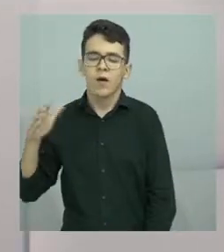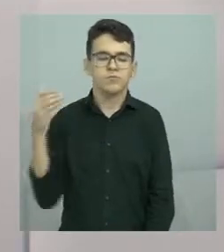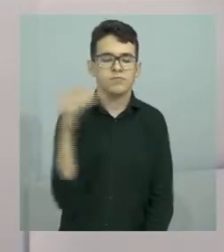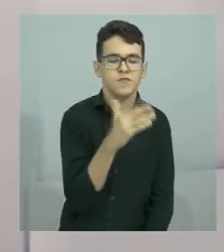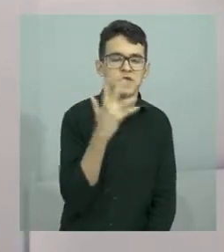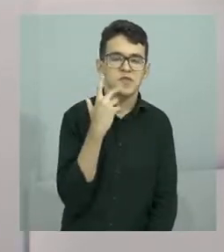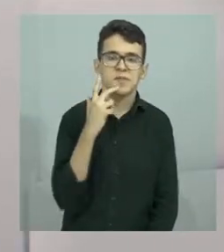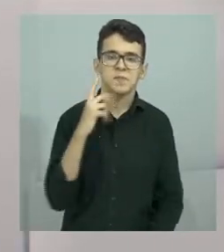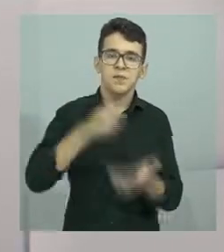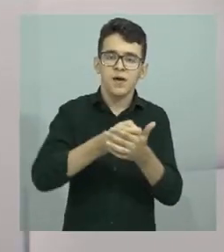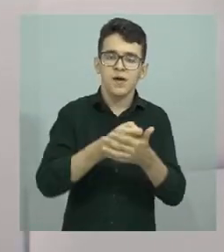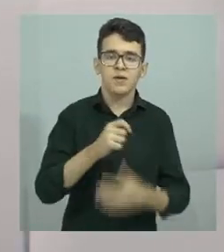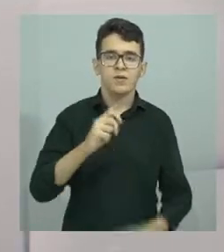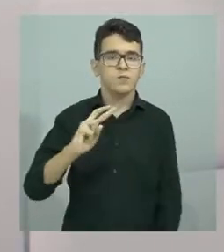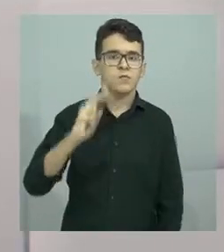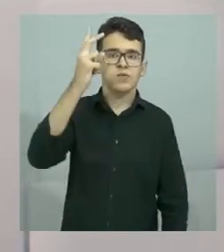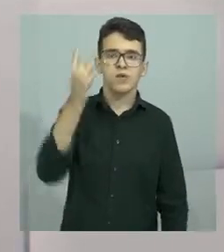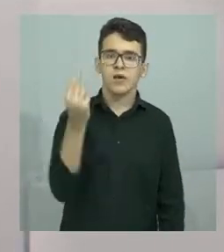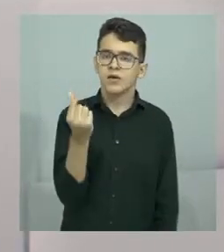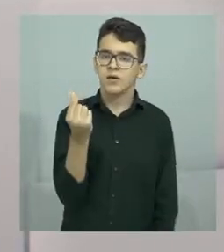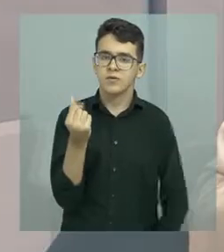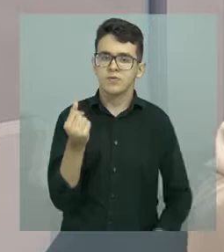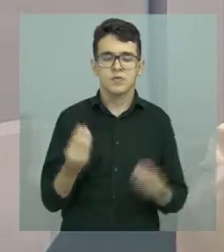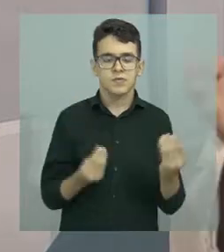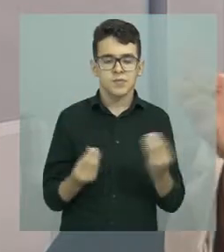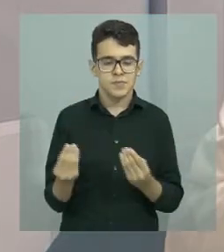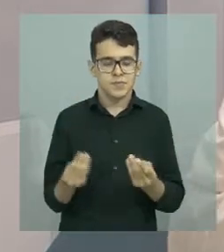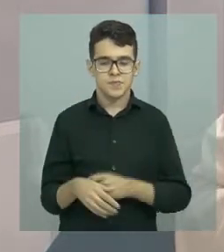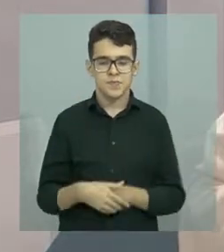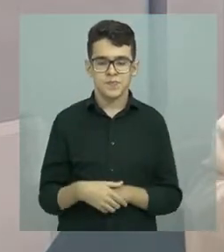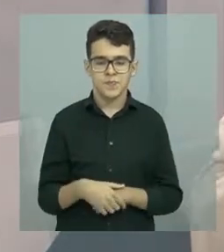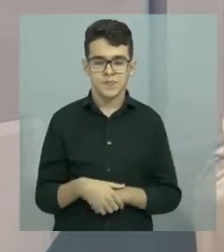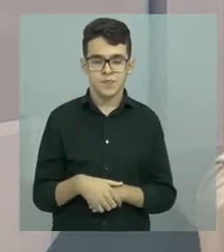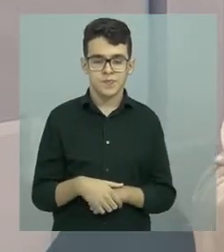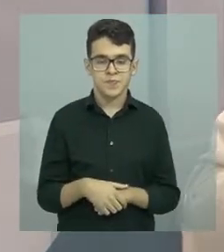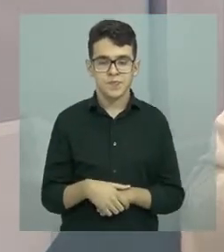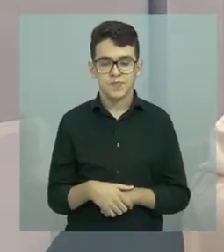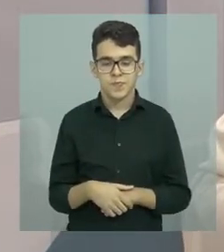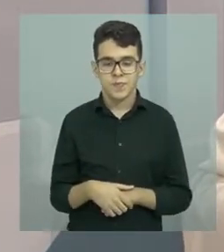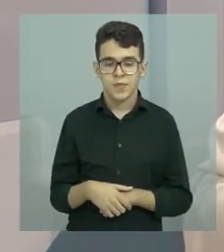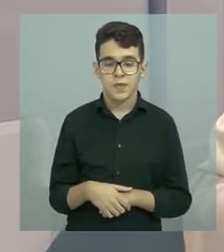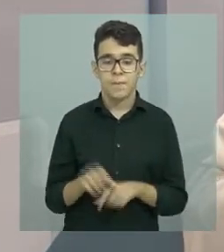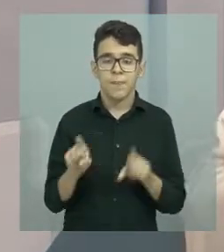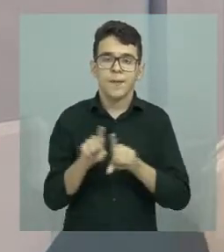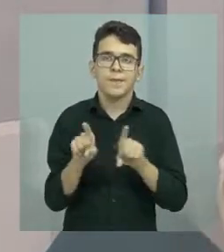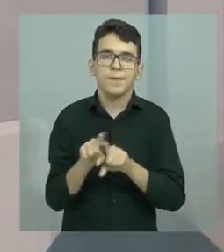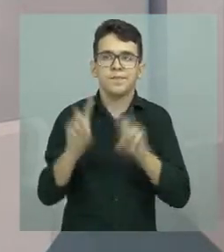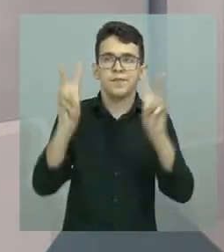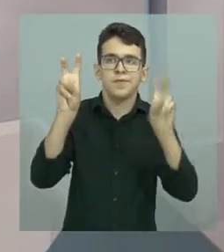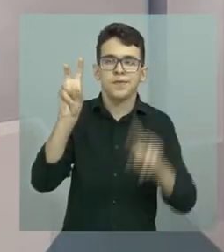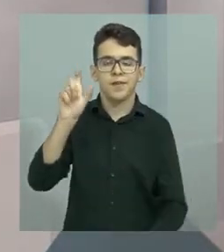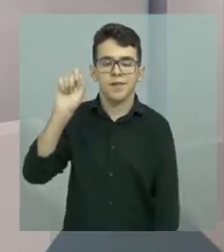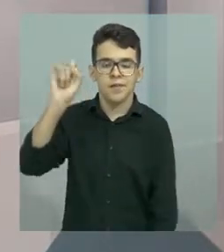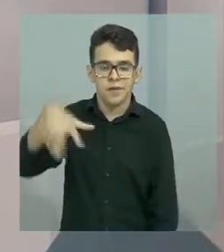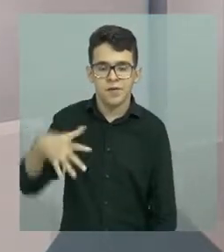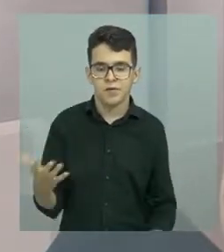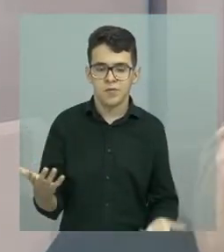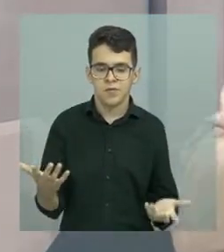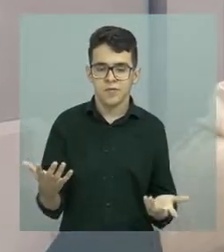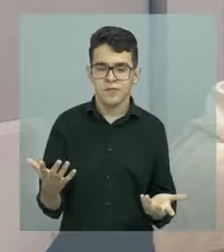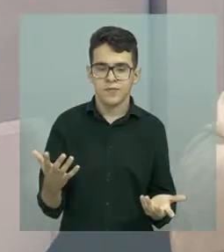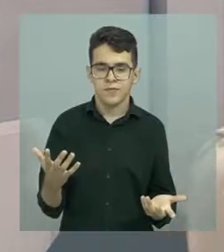acabam onerando o deslocamento desses municípios, pela questão do resíduo sólido. Você sabe, Paulo, e os